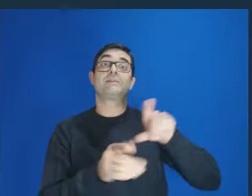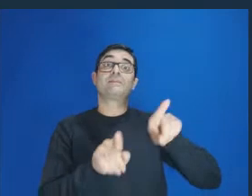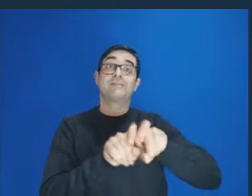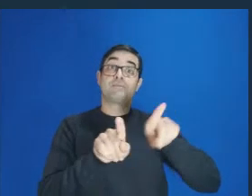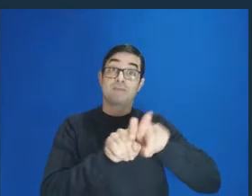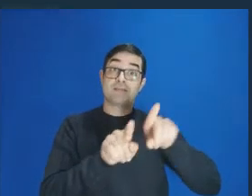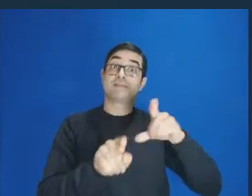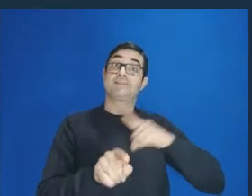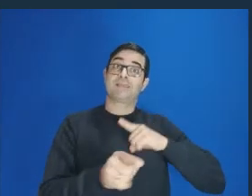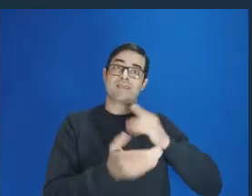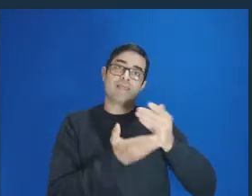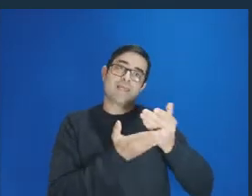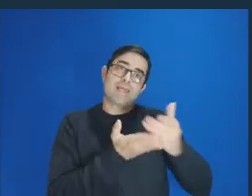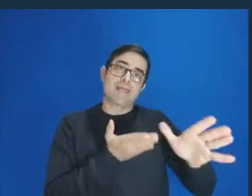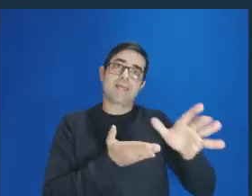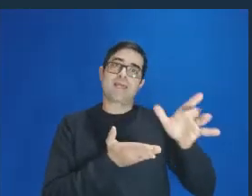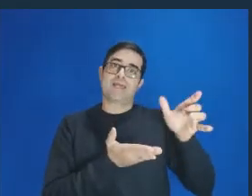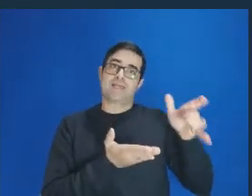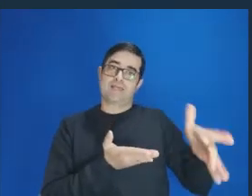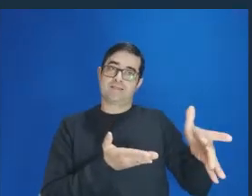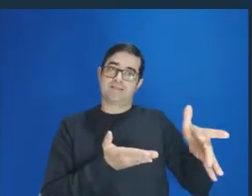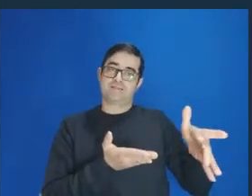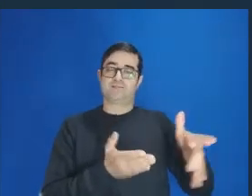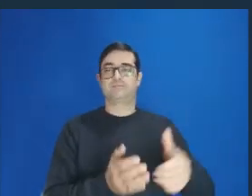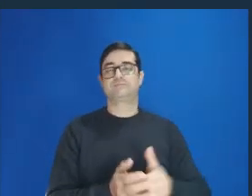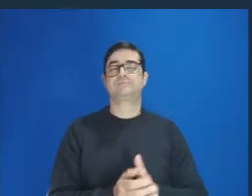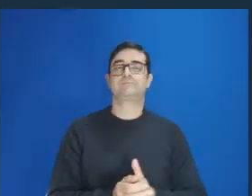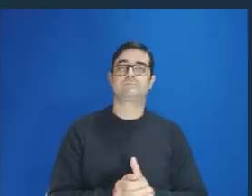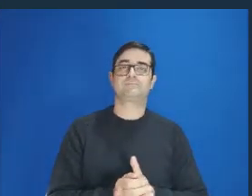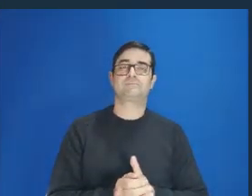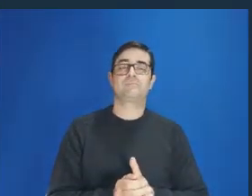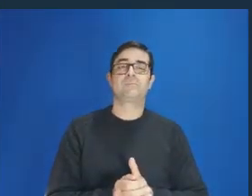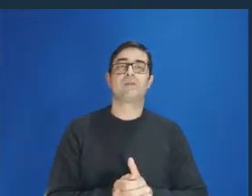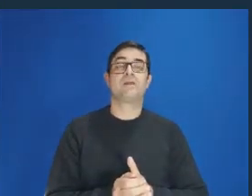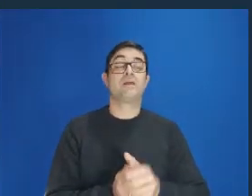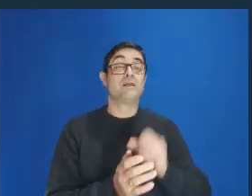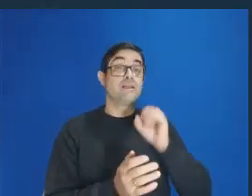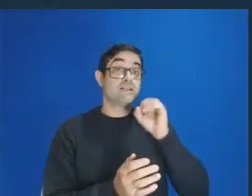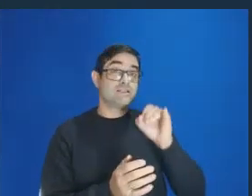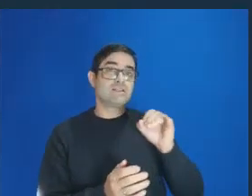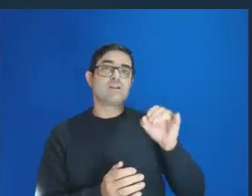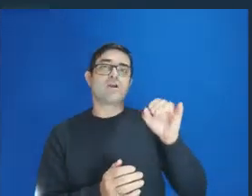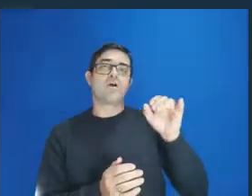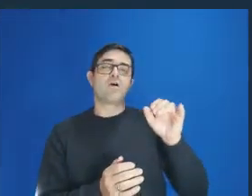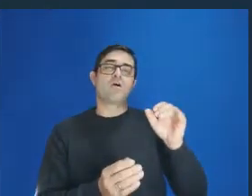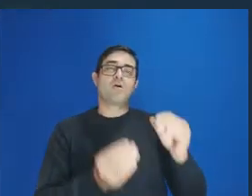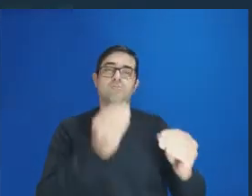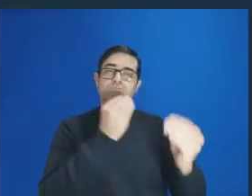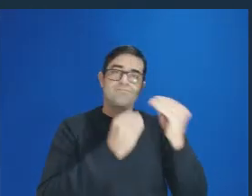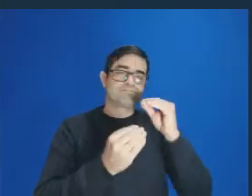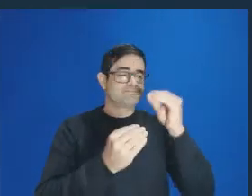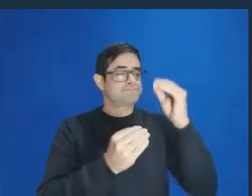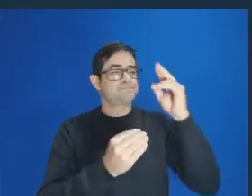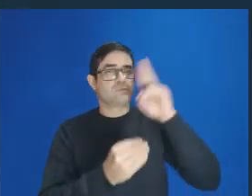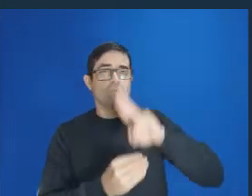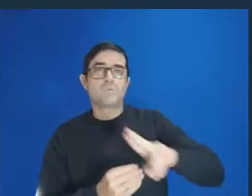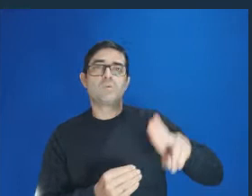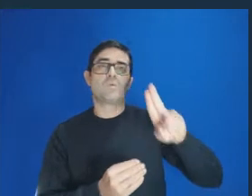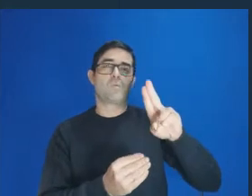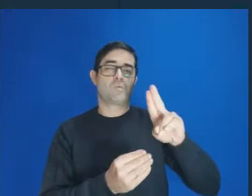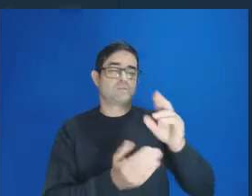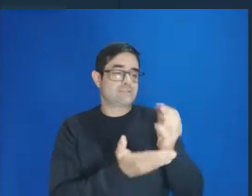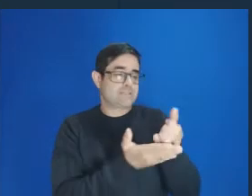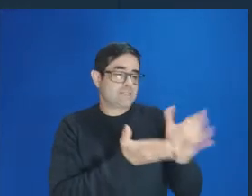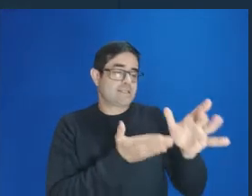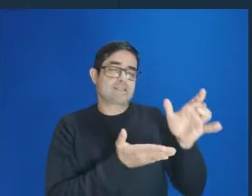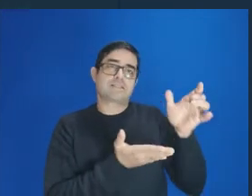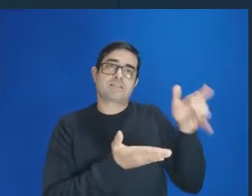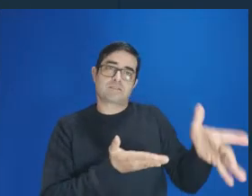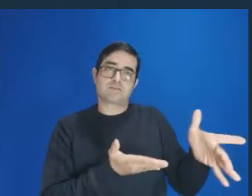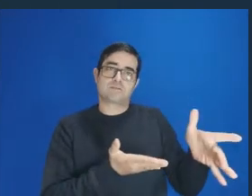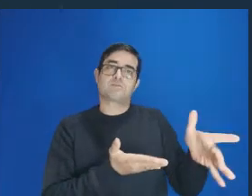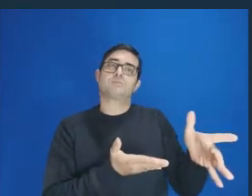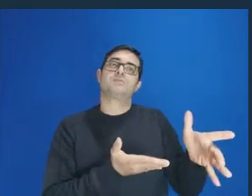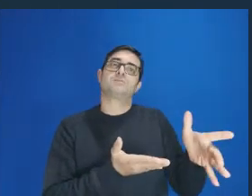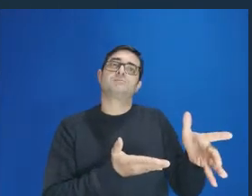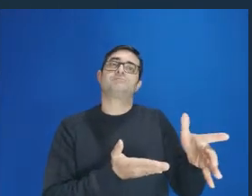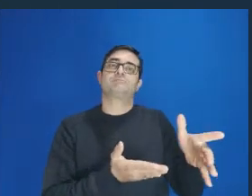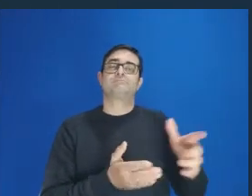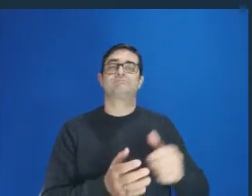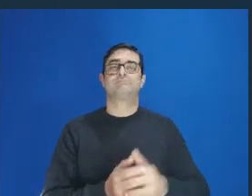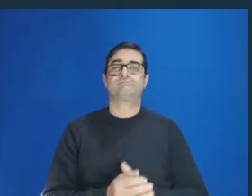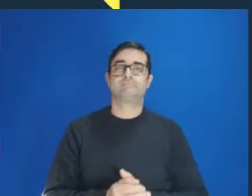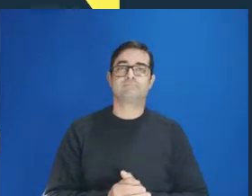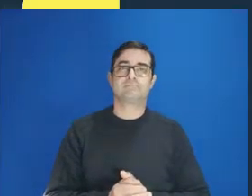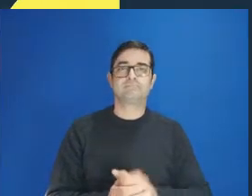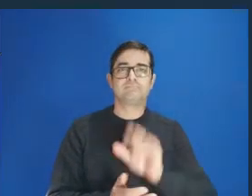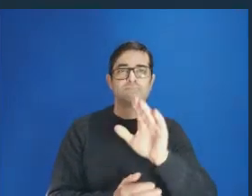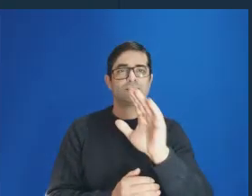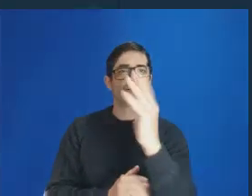Então esse processo é linear e no final, após ser consumida a cerveja, esses resíduos são descartados.